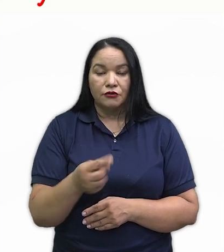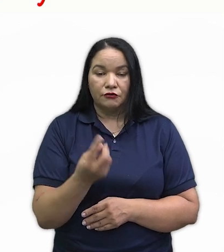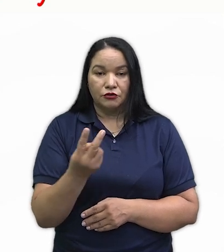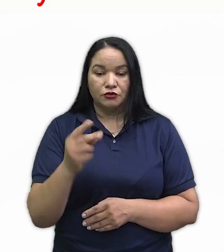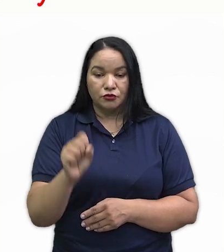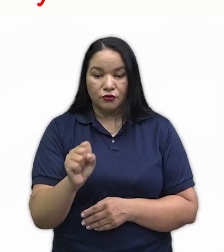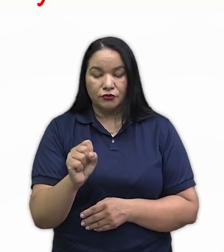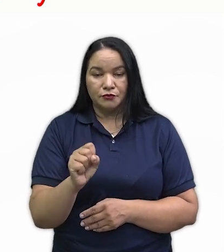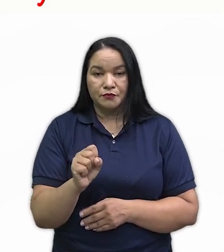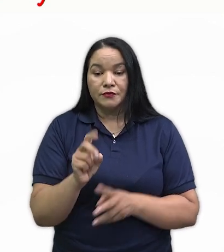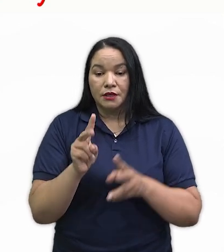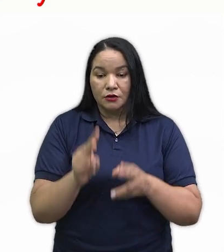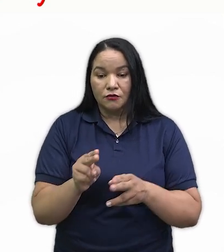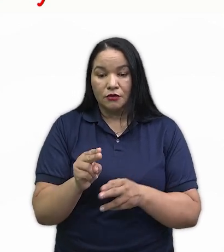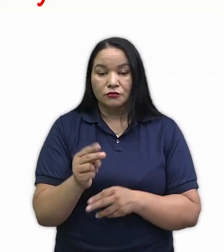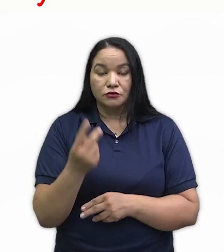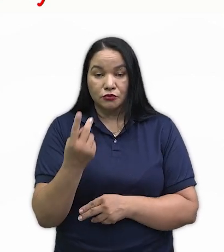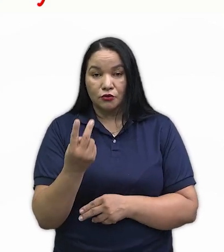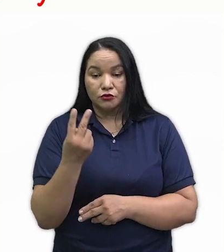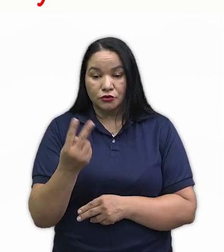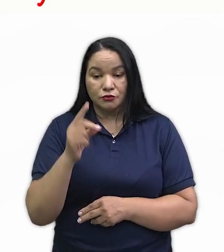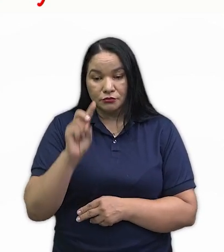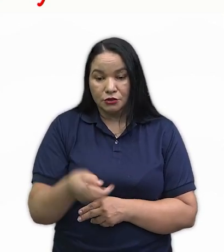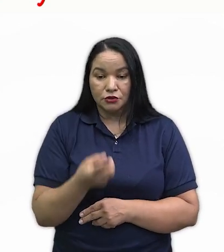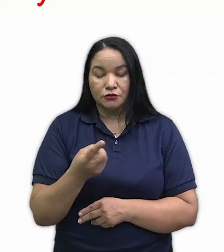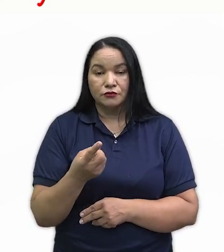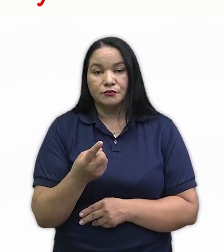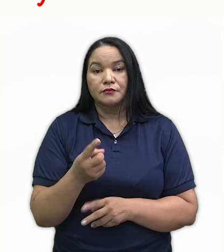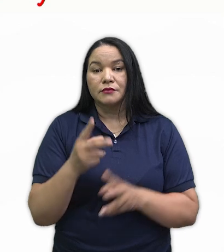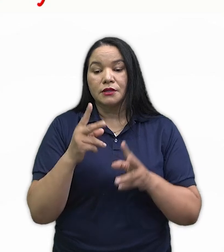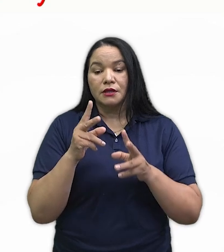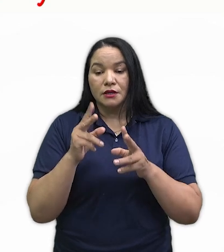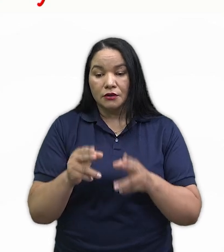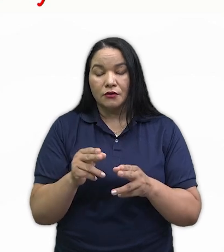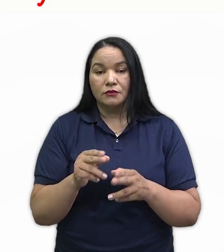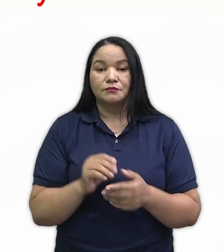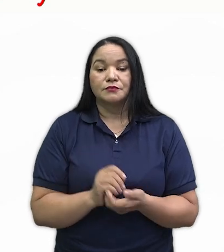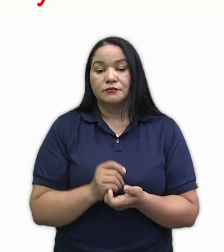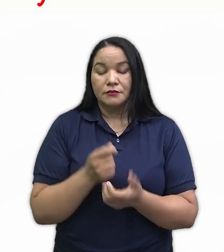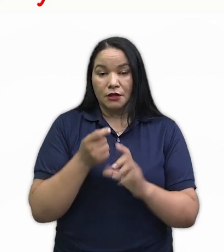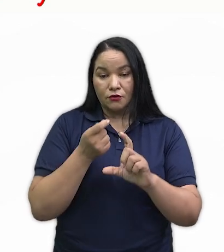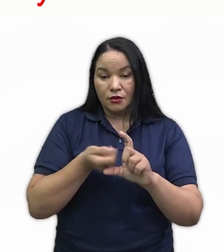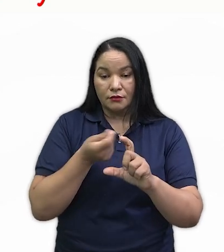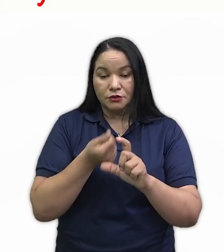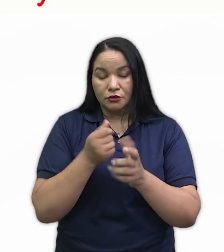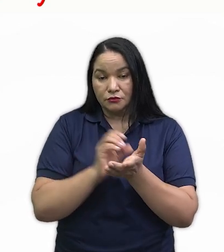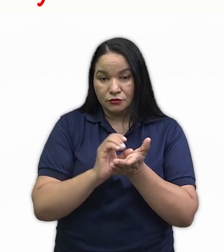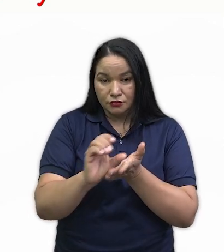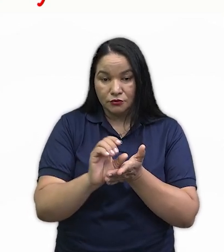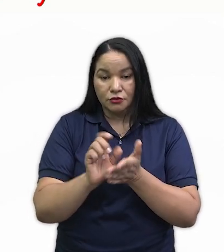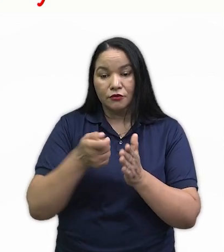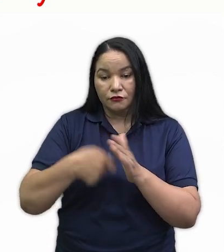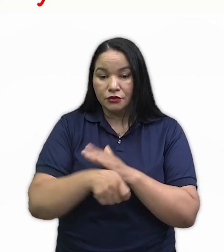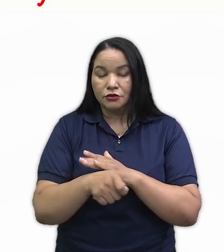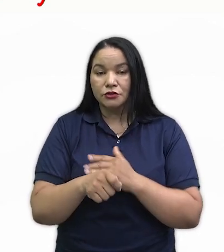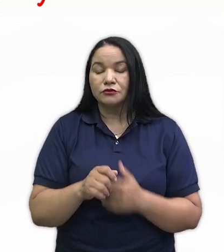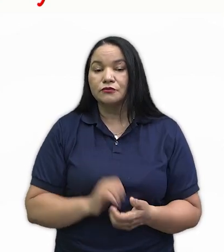2.236,28. Isso vai ser igual a 2.000, que é justamente o capital inicial, né, aplicado